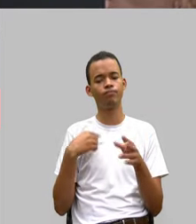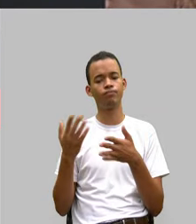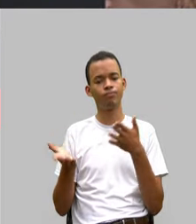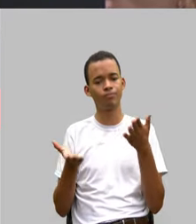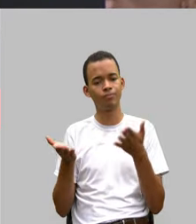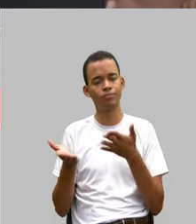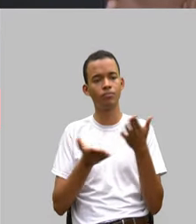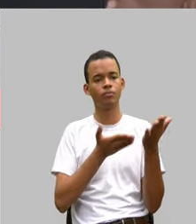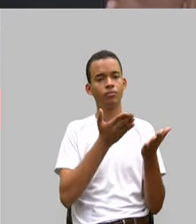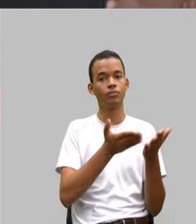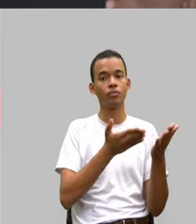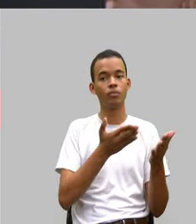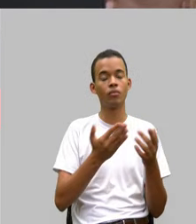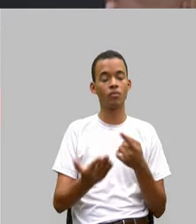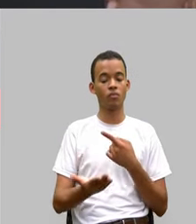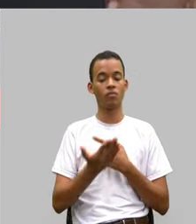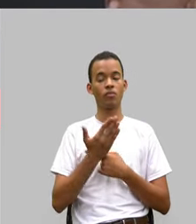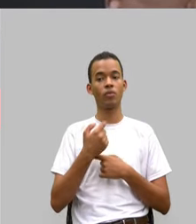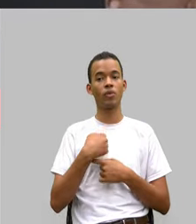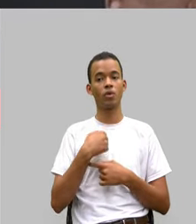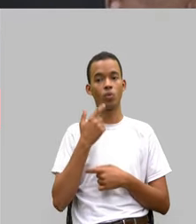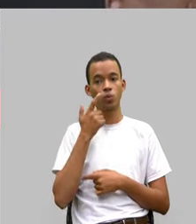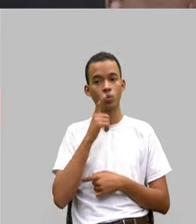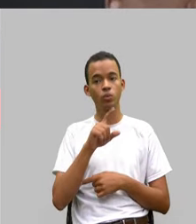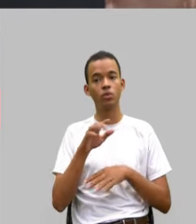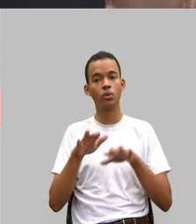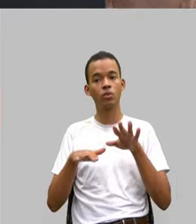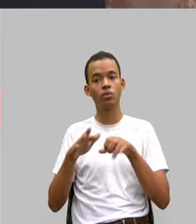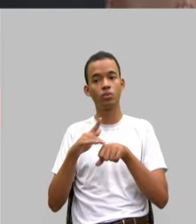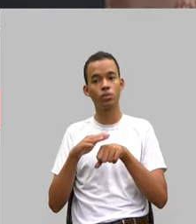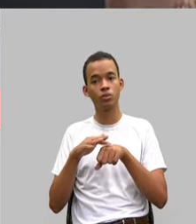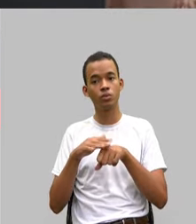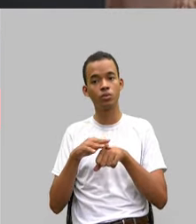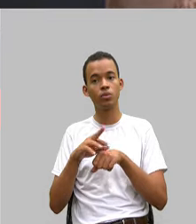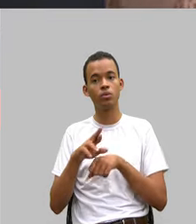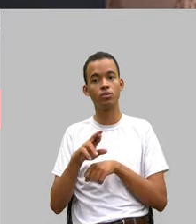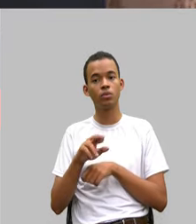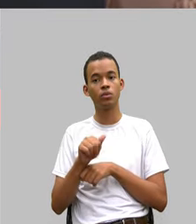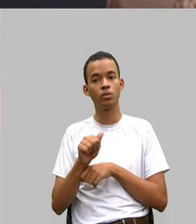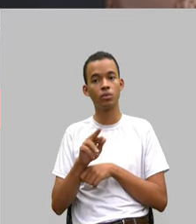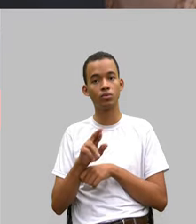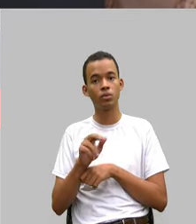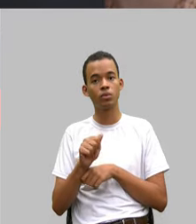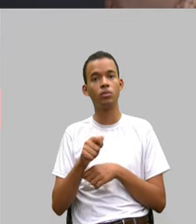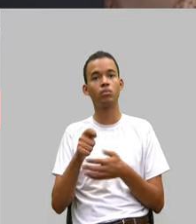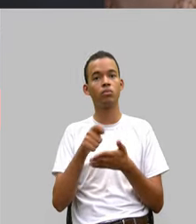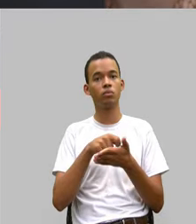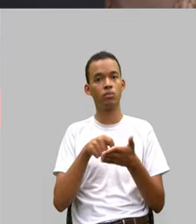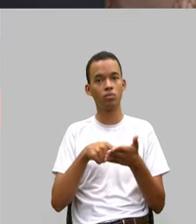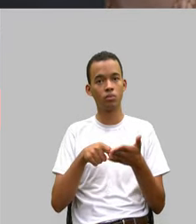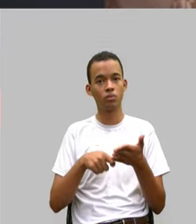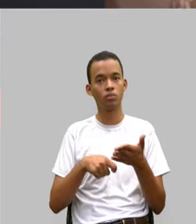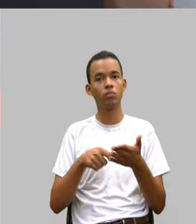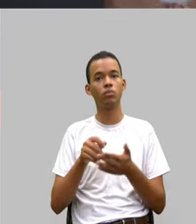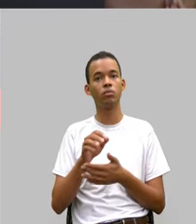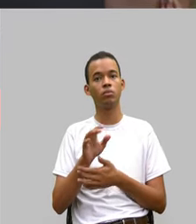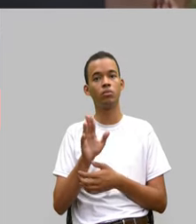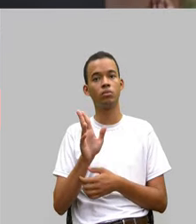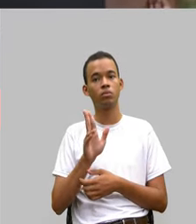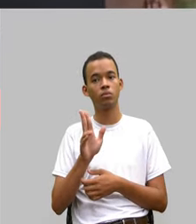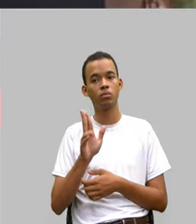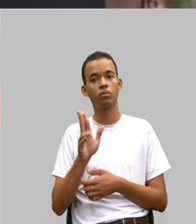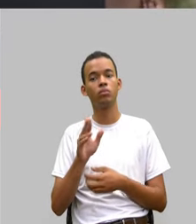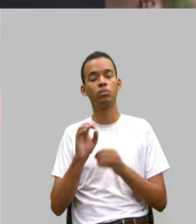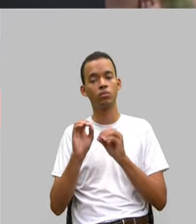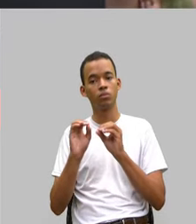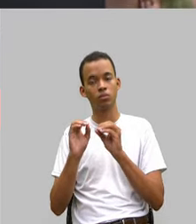bibliografia a gente não tem nenhum estudo né Então queria pontuar um pouco disso pode passar e o